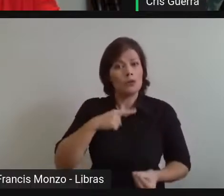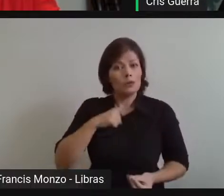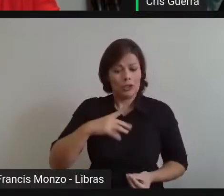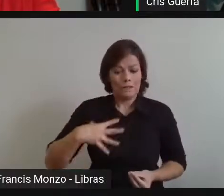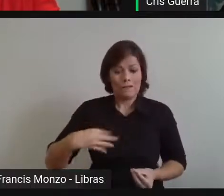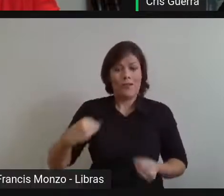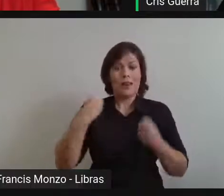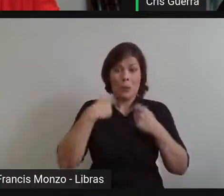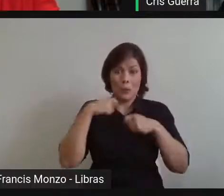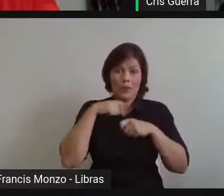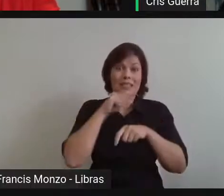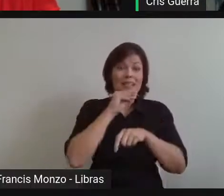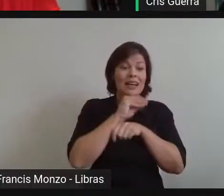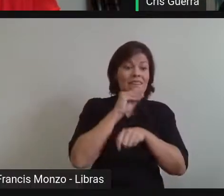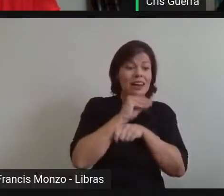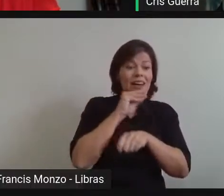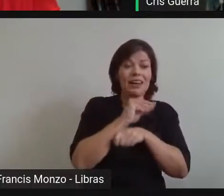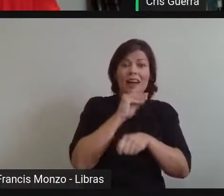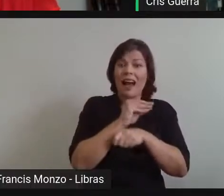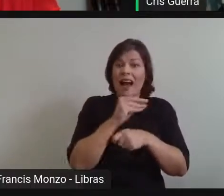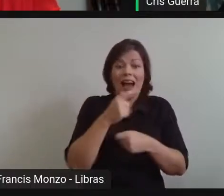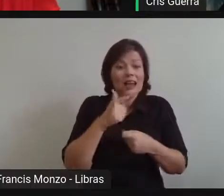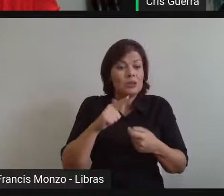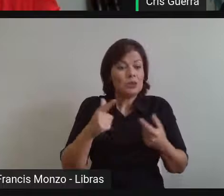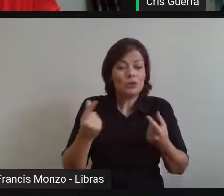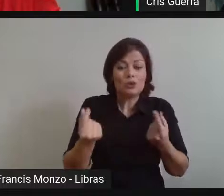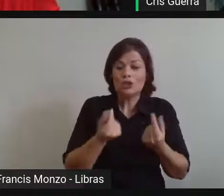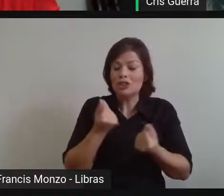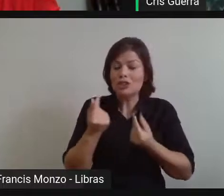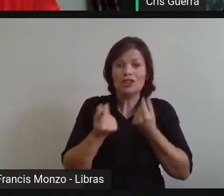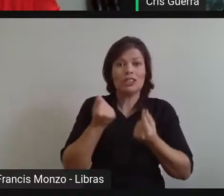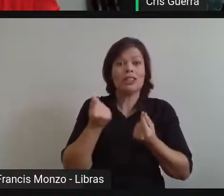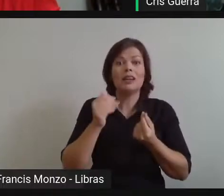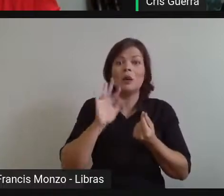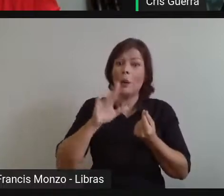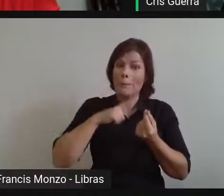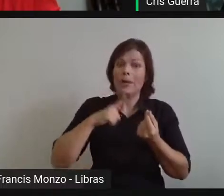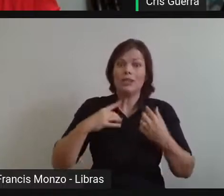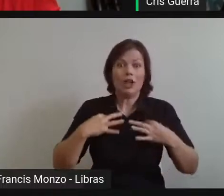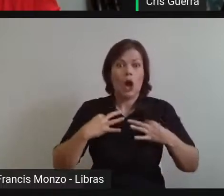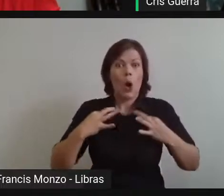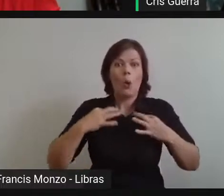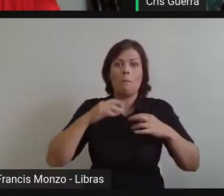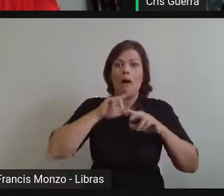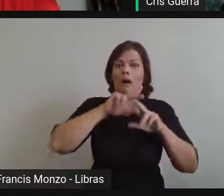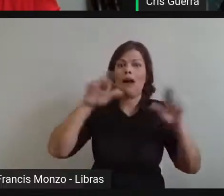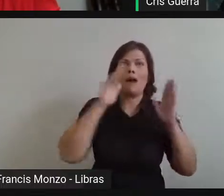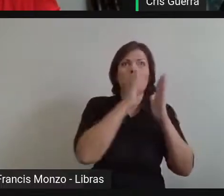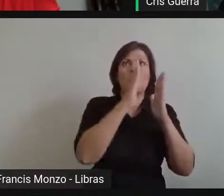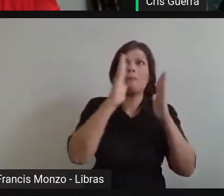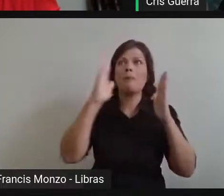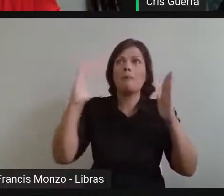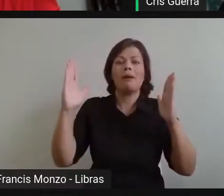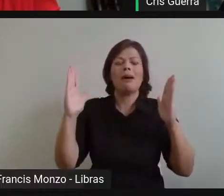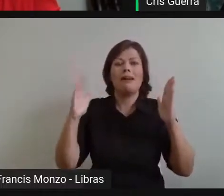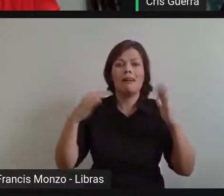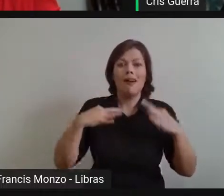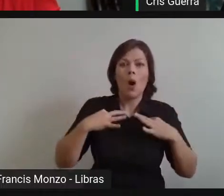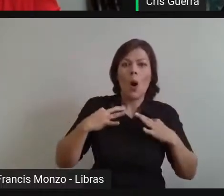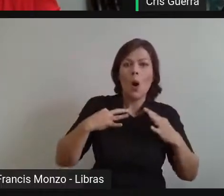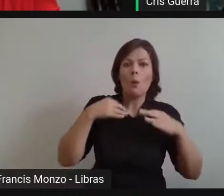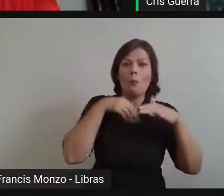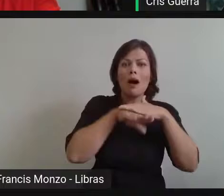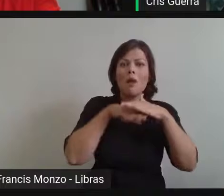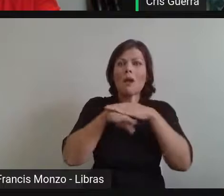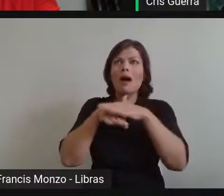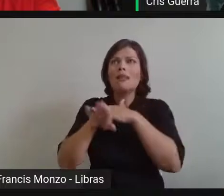armário. Peguei meu fundo de garantia, não tinha pai, não tinha mãe, não tinha marido e tinha um filho. Que